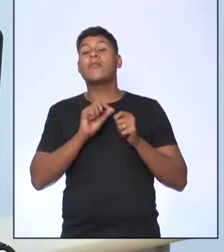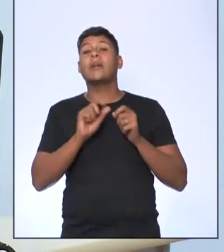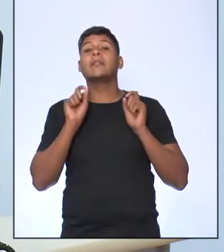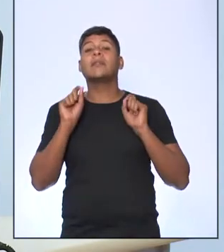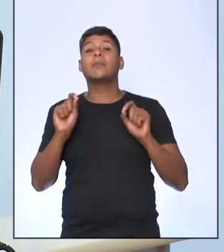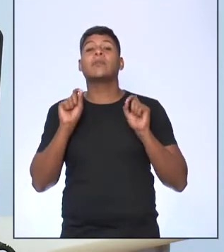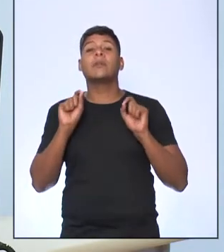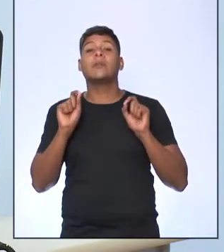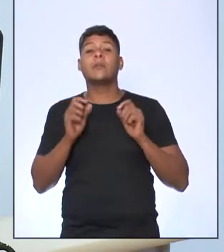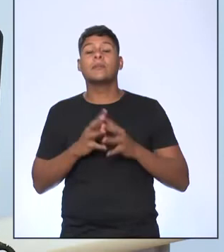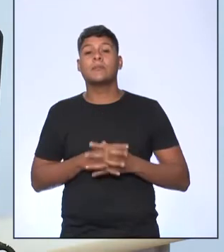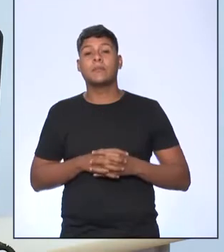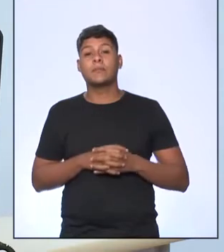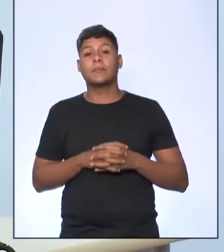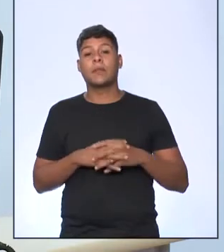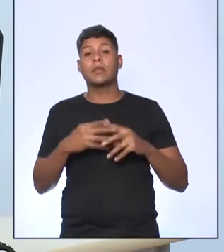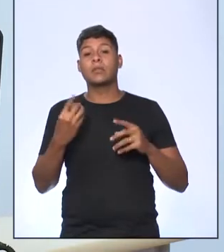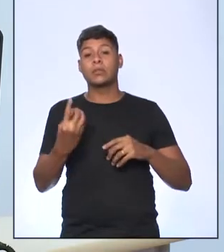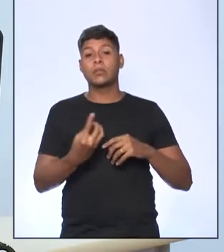seguinte.